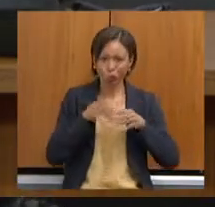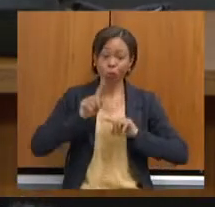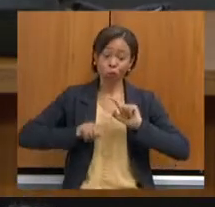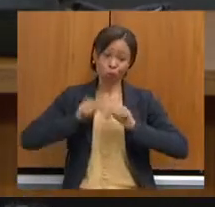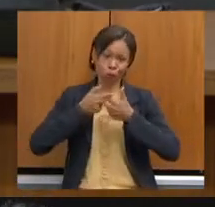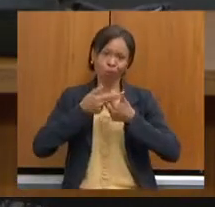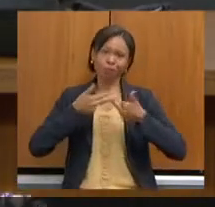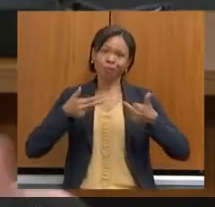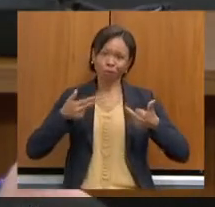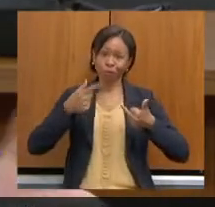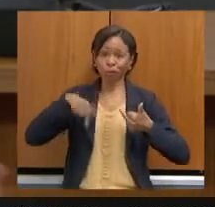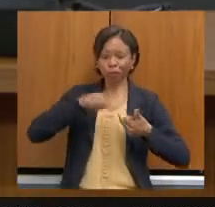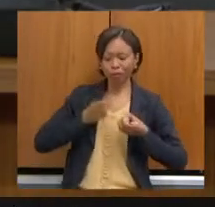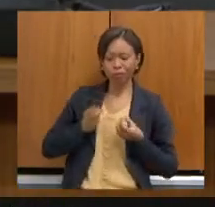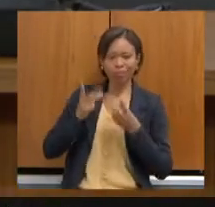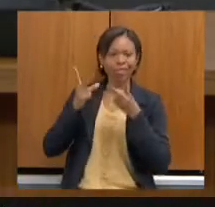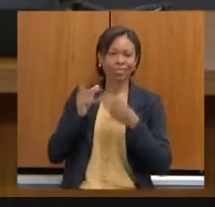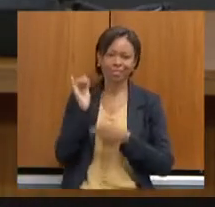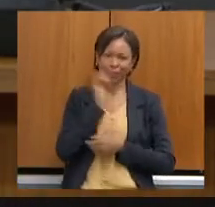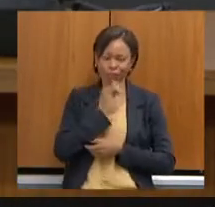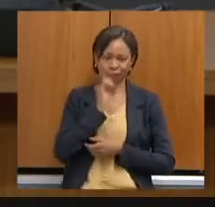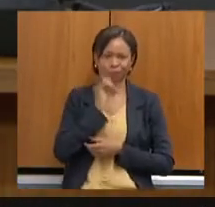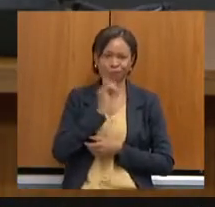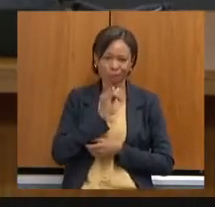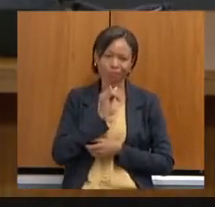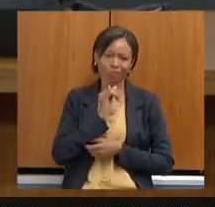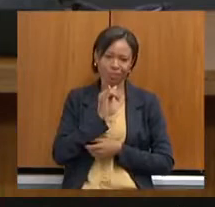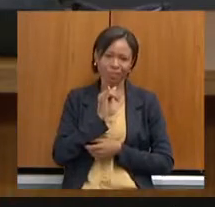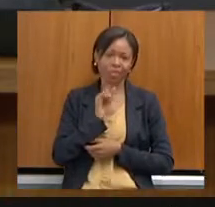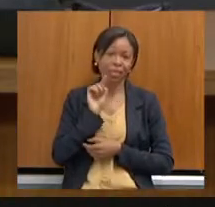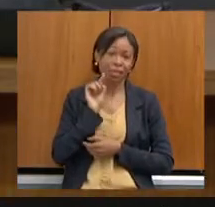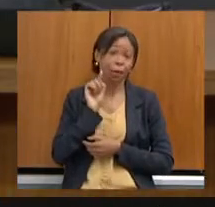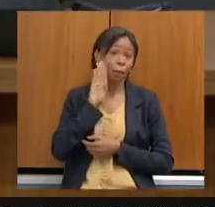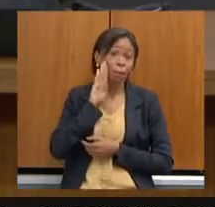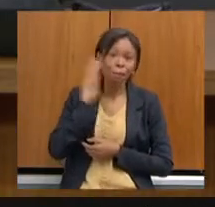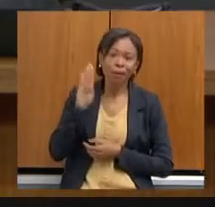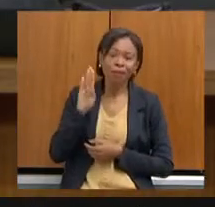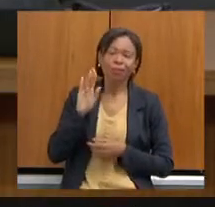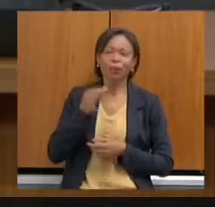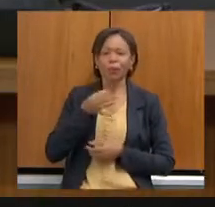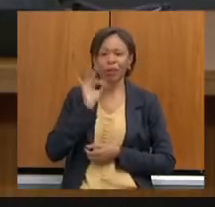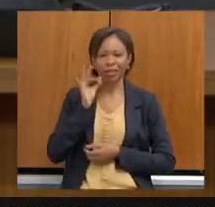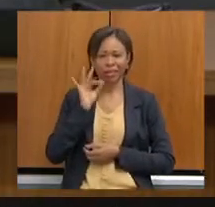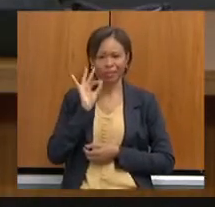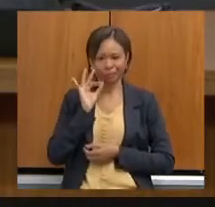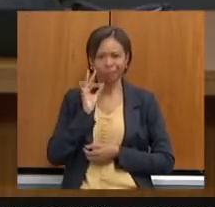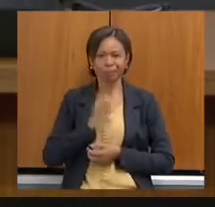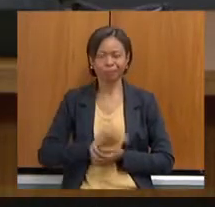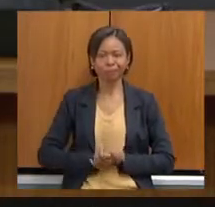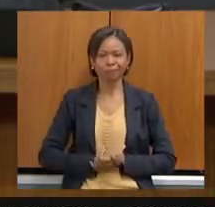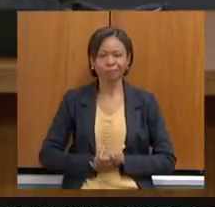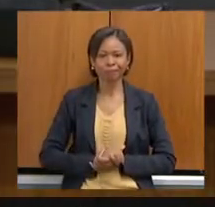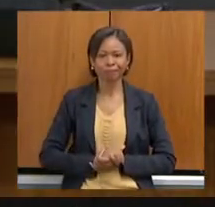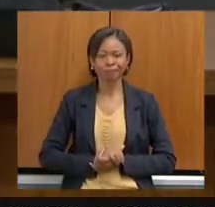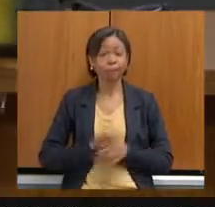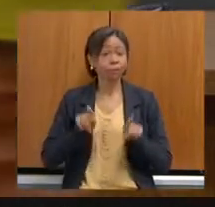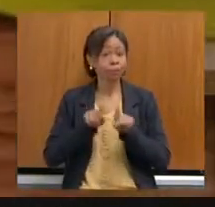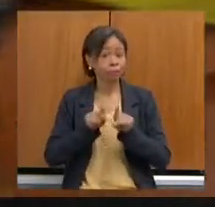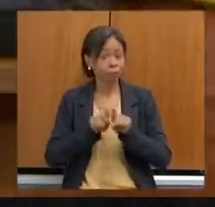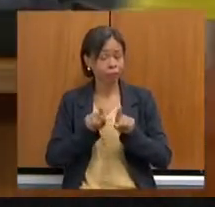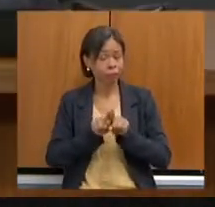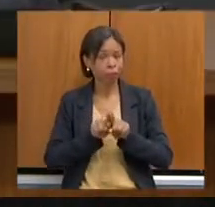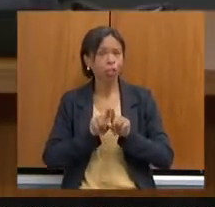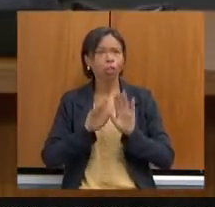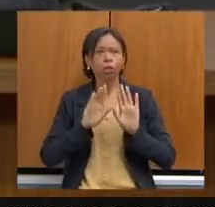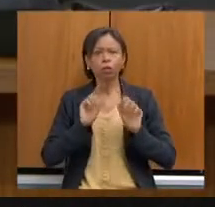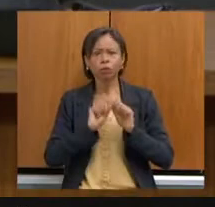produtos que nós exportamos para Itália naturalmente com destaque para o café tô felizão também outros